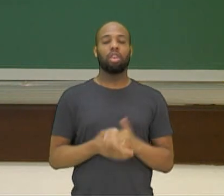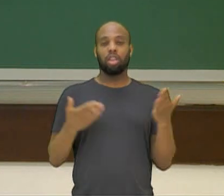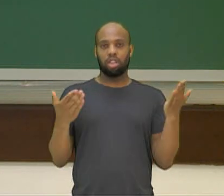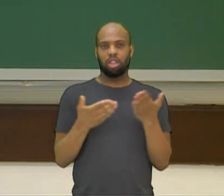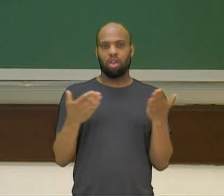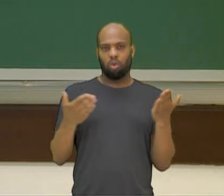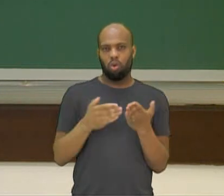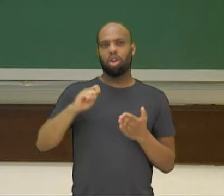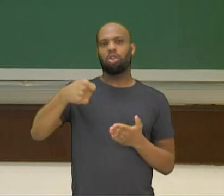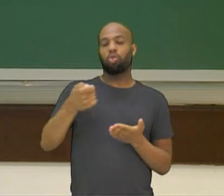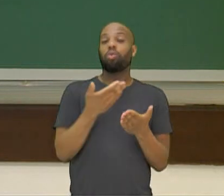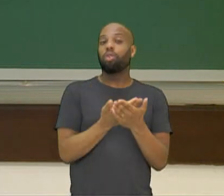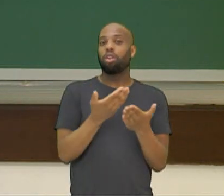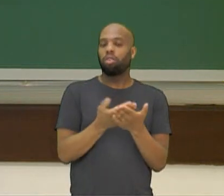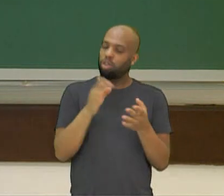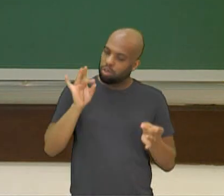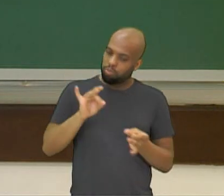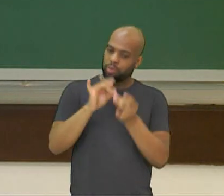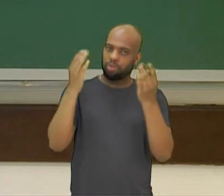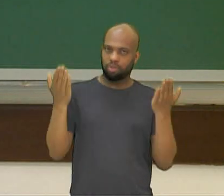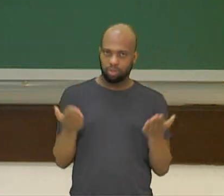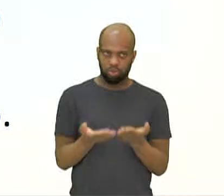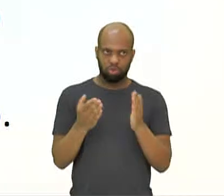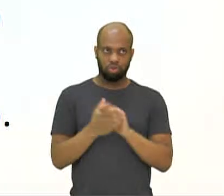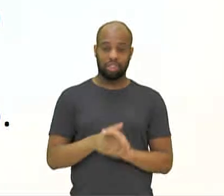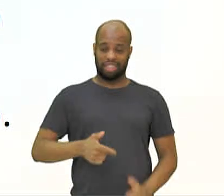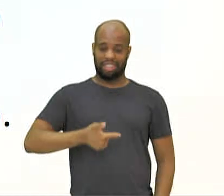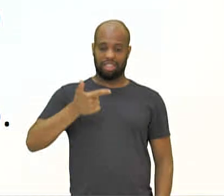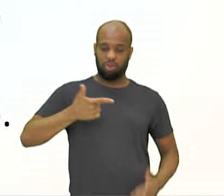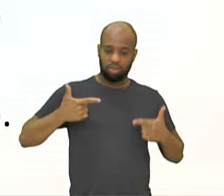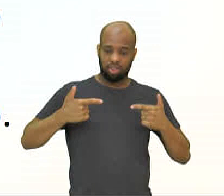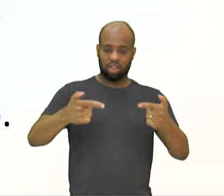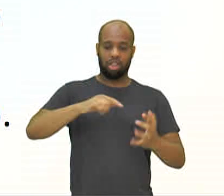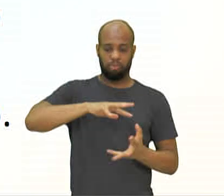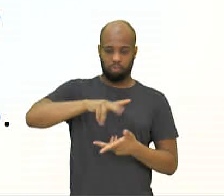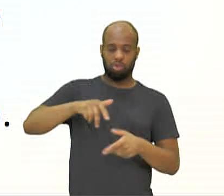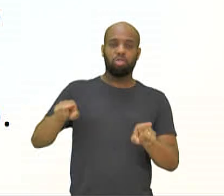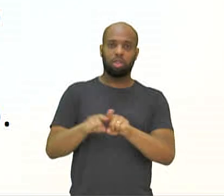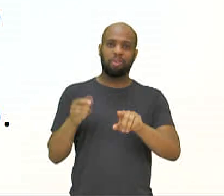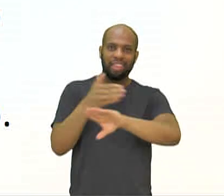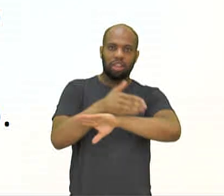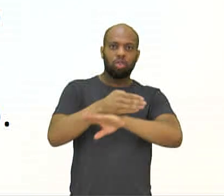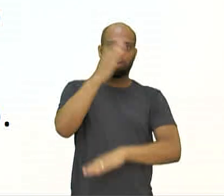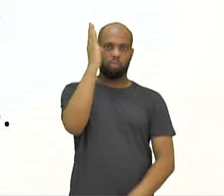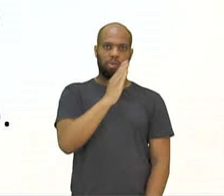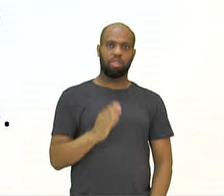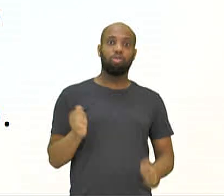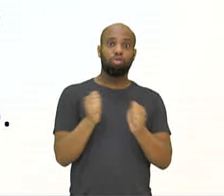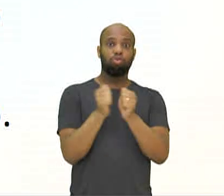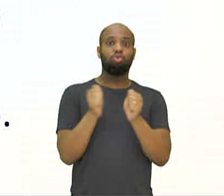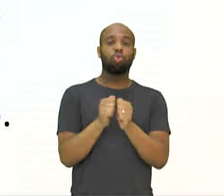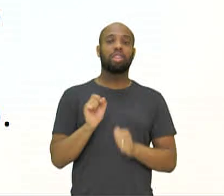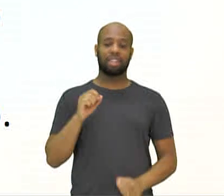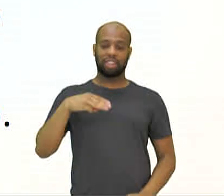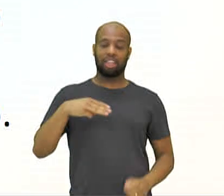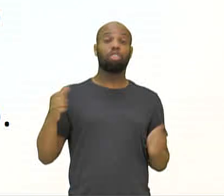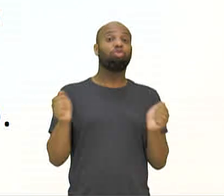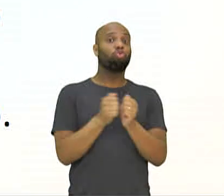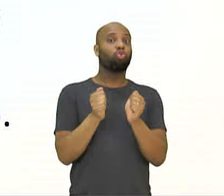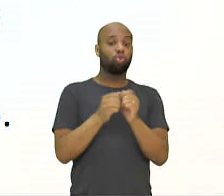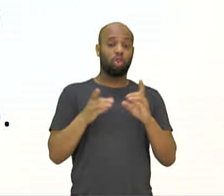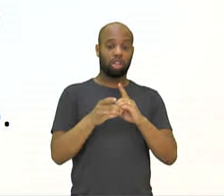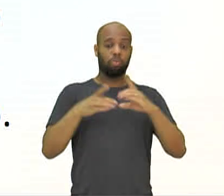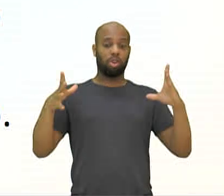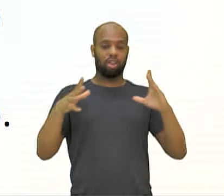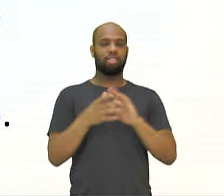Problematizando a aula de hoje, A Segunda Guerra Mundial e a entrada do Brasil no conflito ao lado das democracias